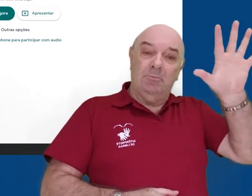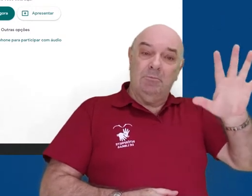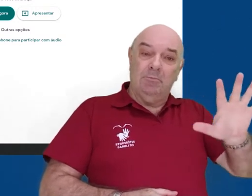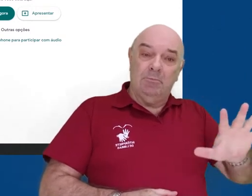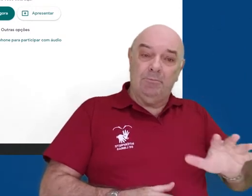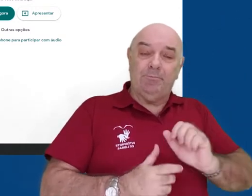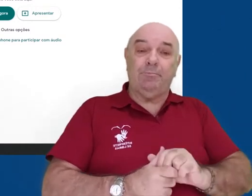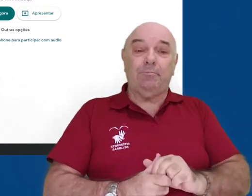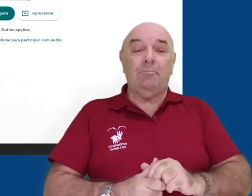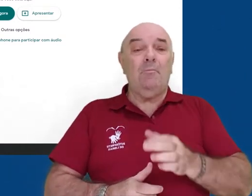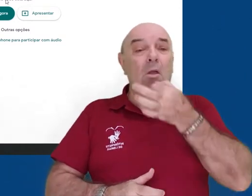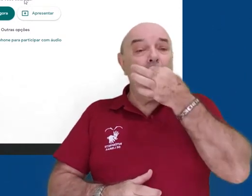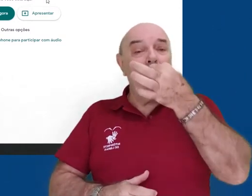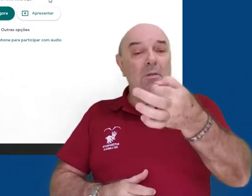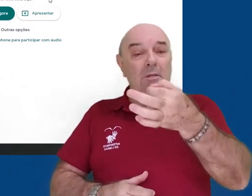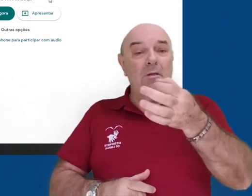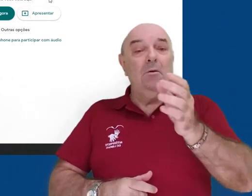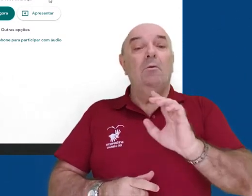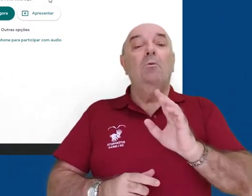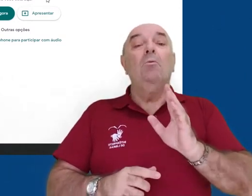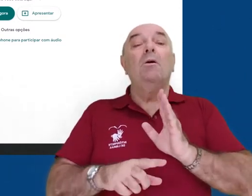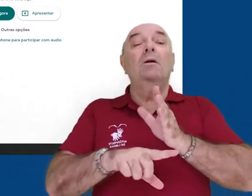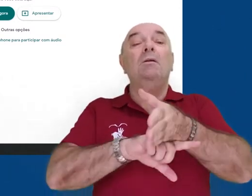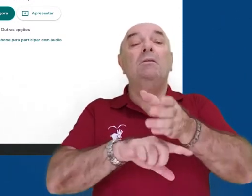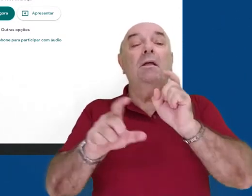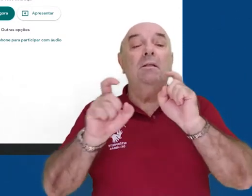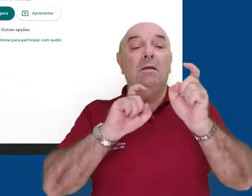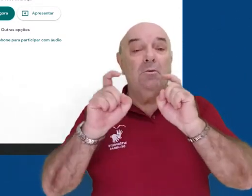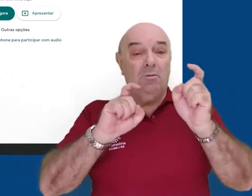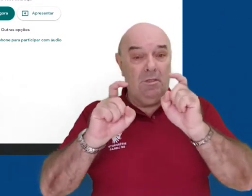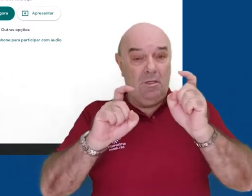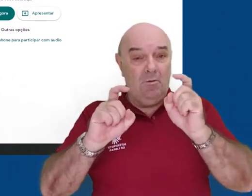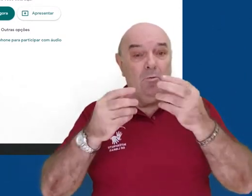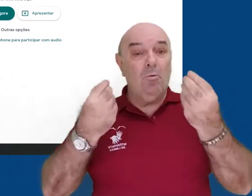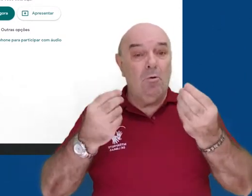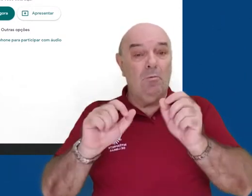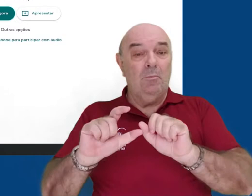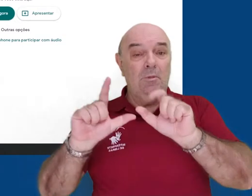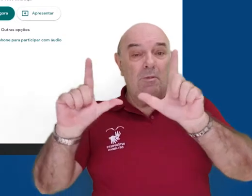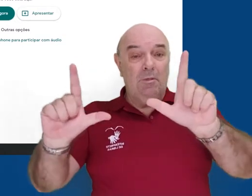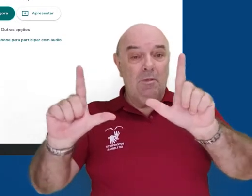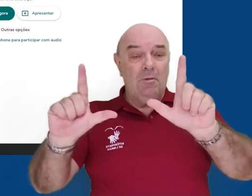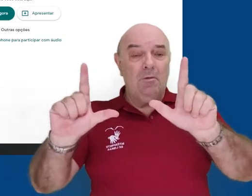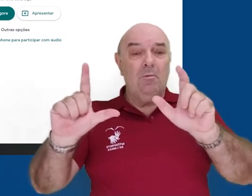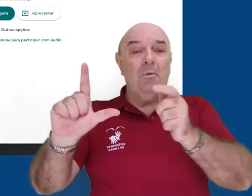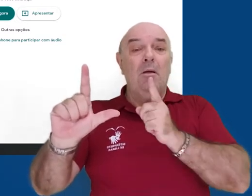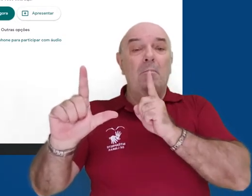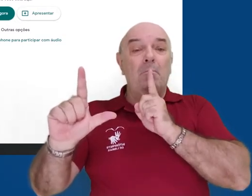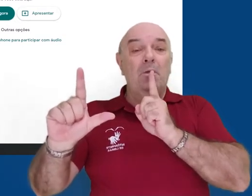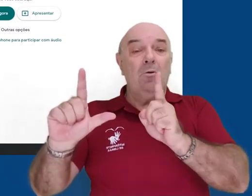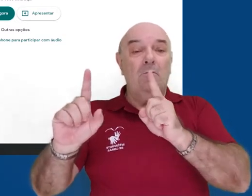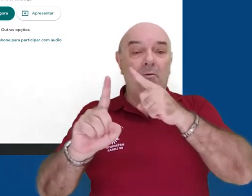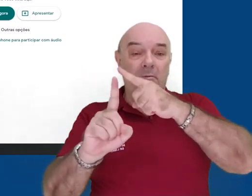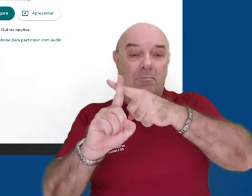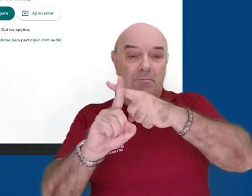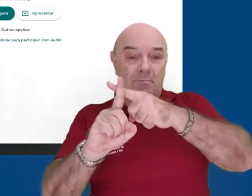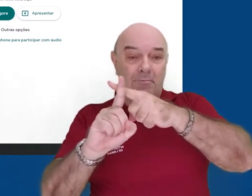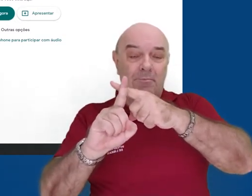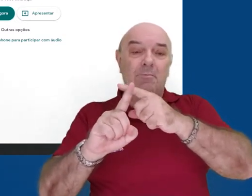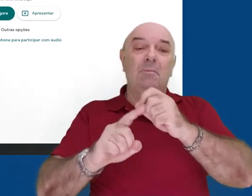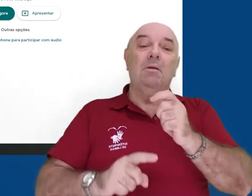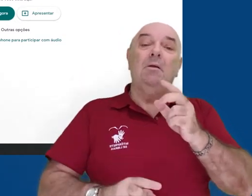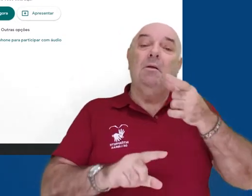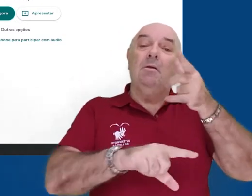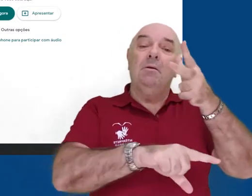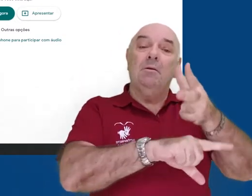É recomendado que você entre na reunião com a câmera e o microfone desligados. Para isso, clicamos nos